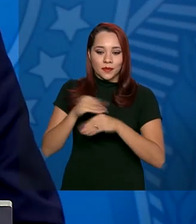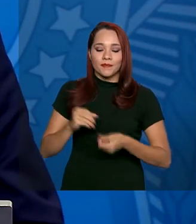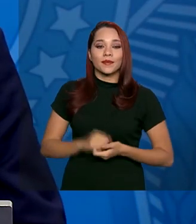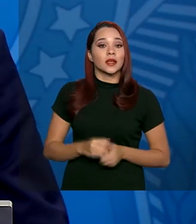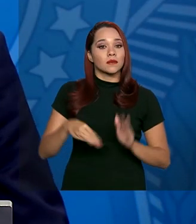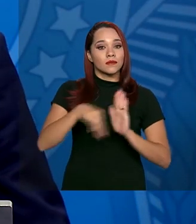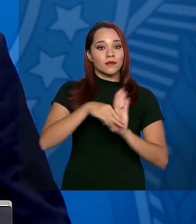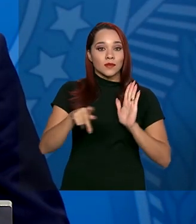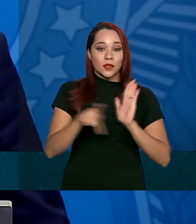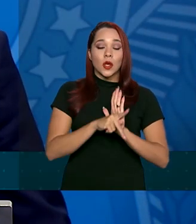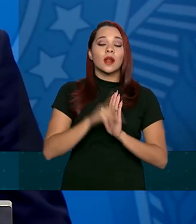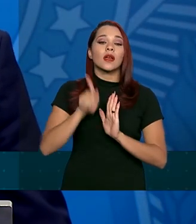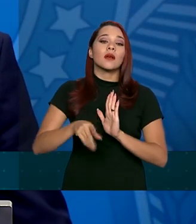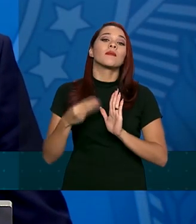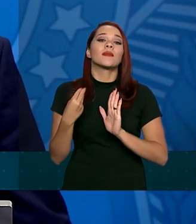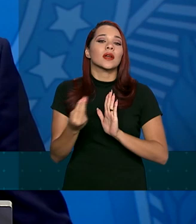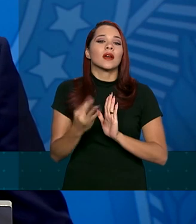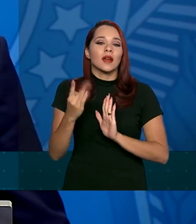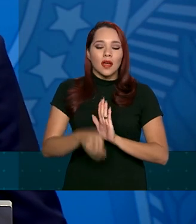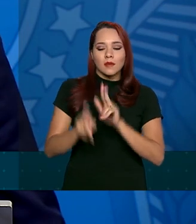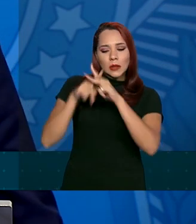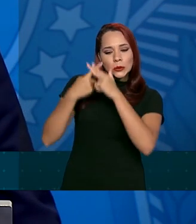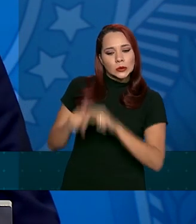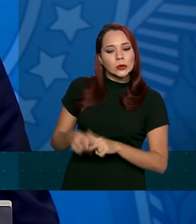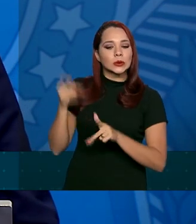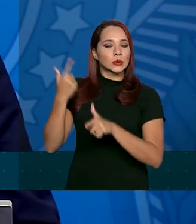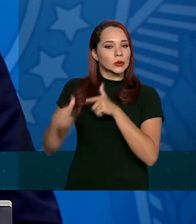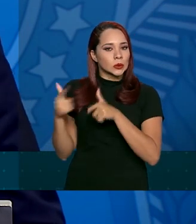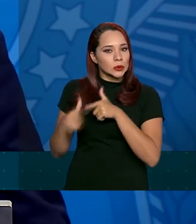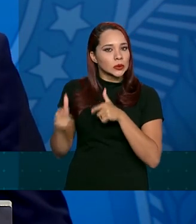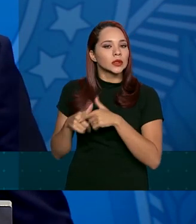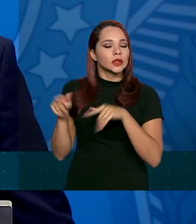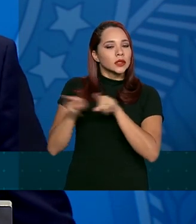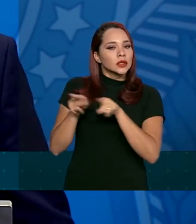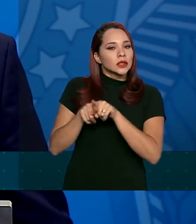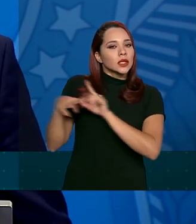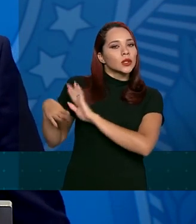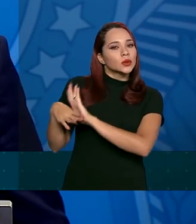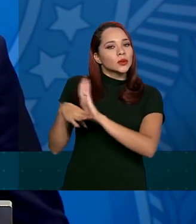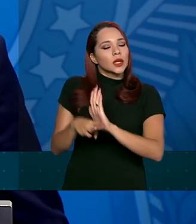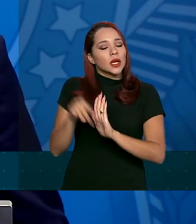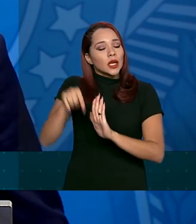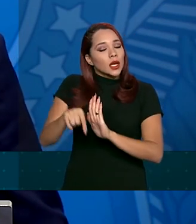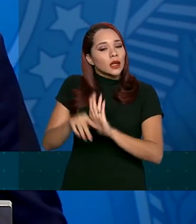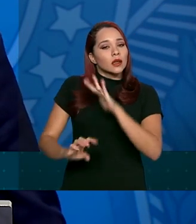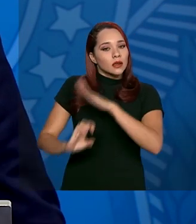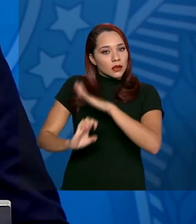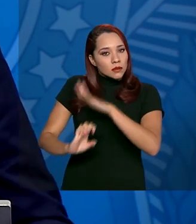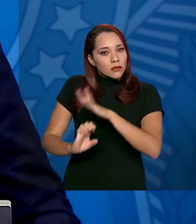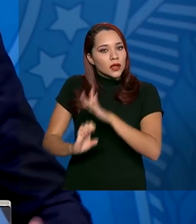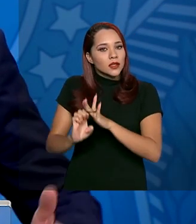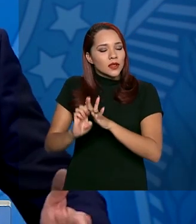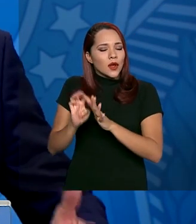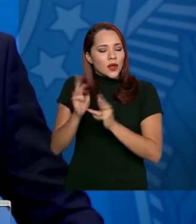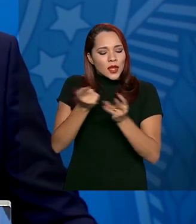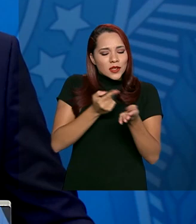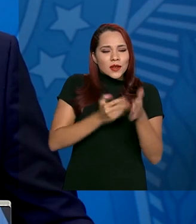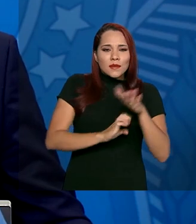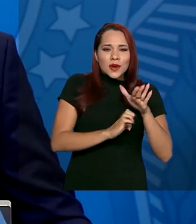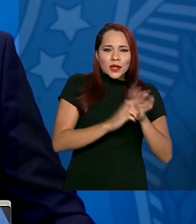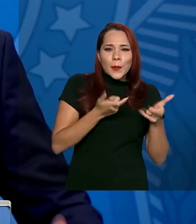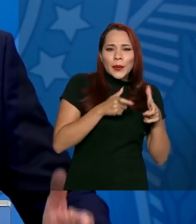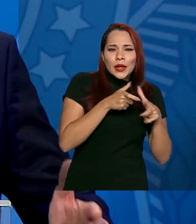provisória vem exatamente para corrigir essa distorção e fazer com que as empresas, desde a